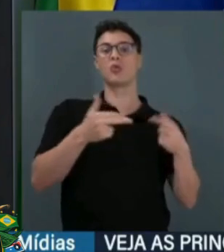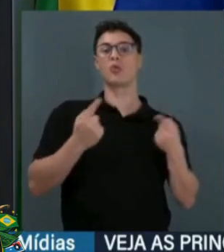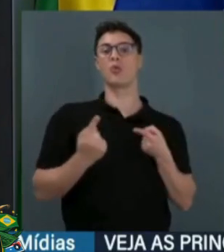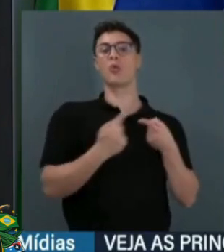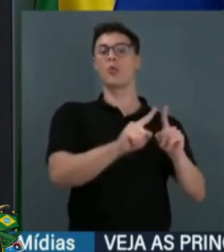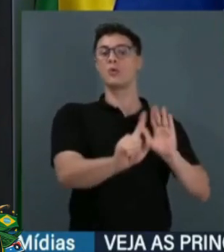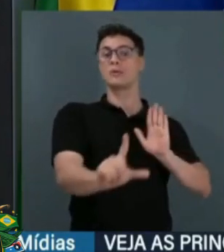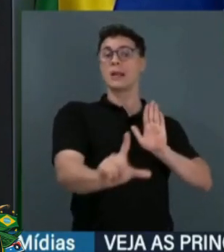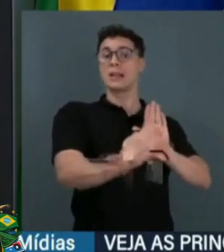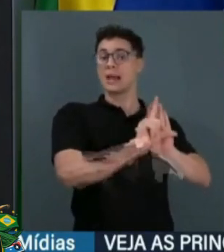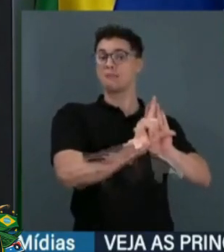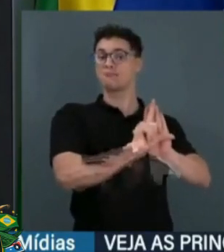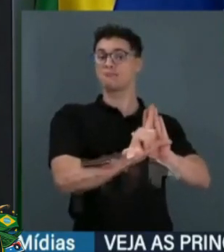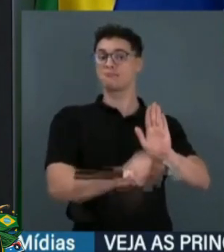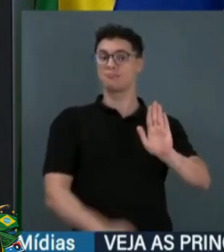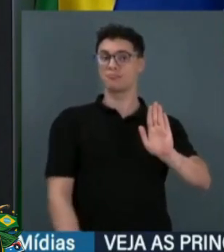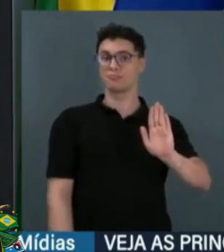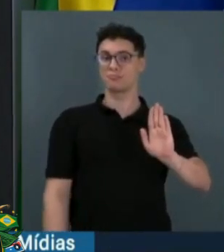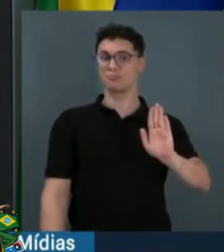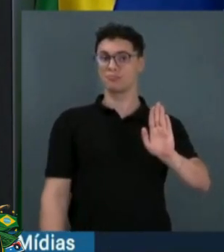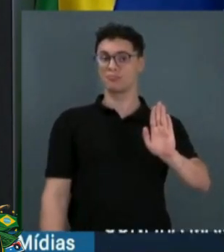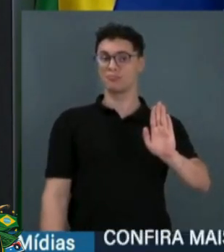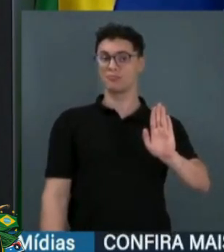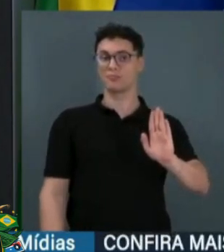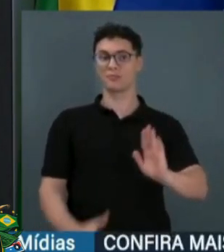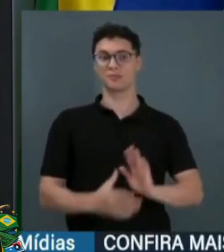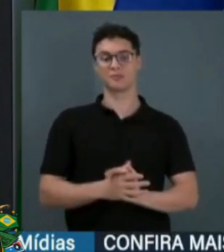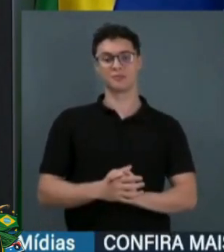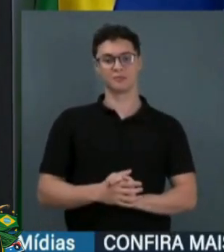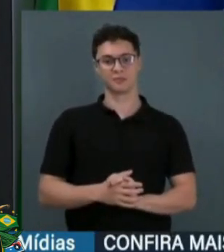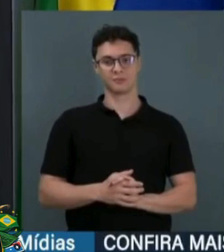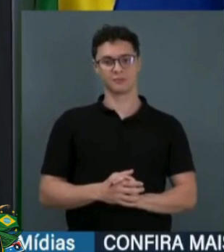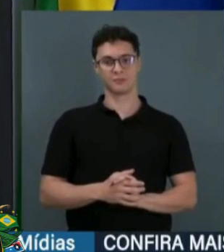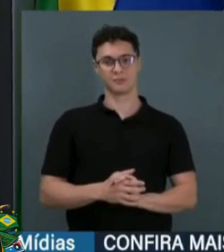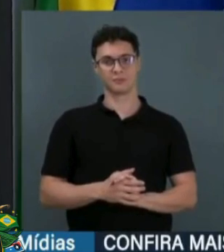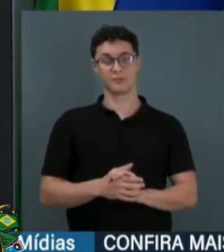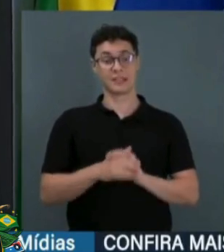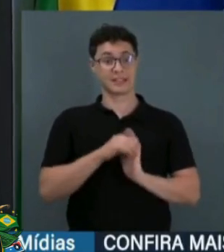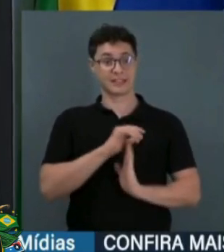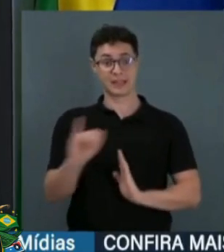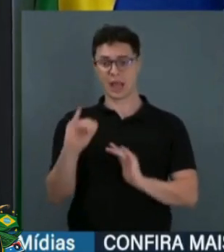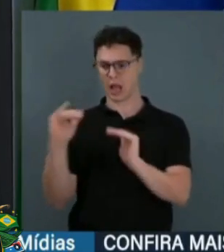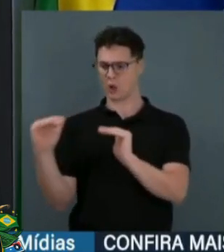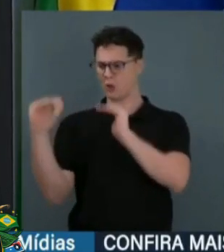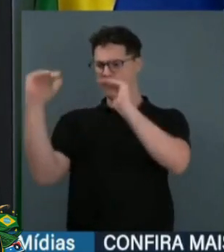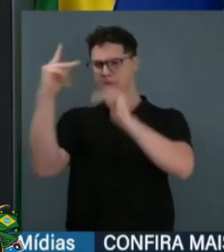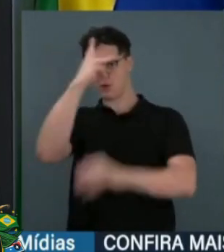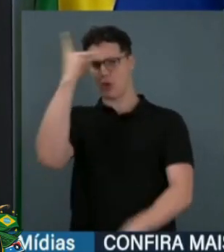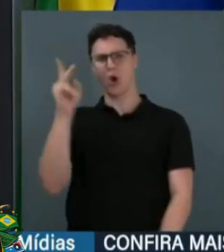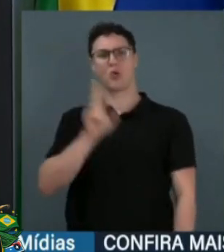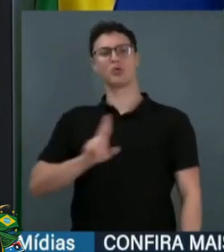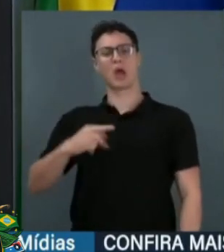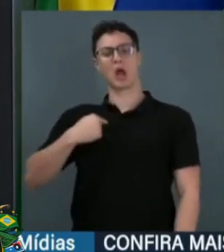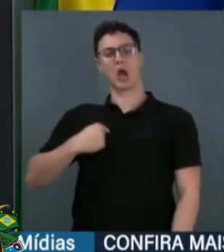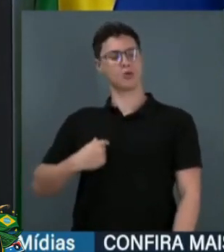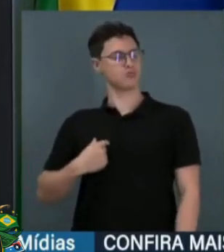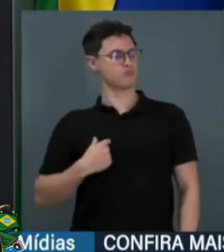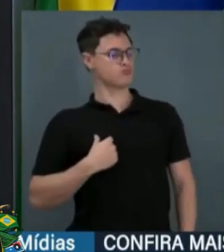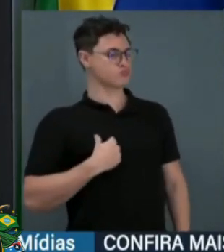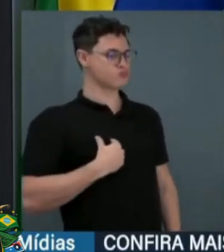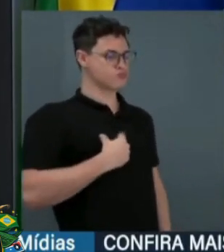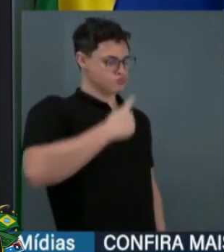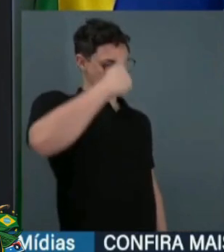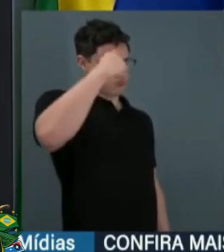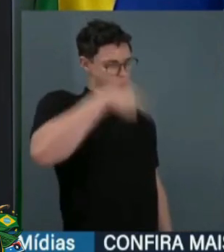não obriga. Nesse caso, se a autoridade usa da sua posição para forçar alguém